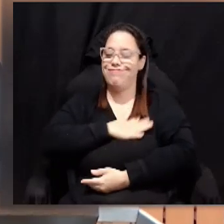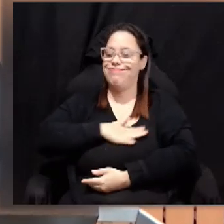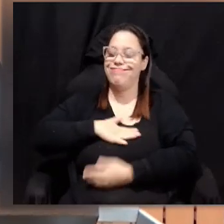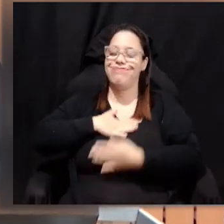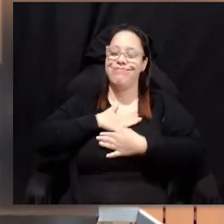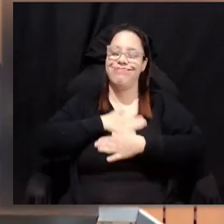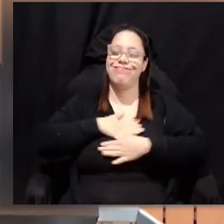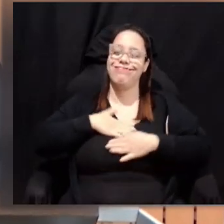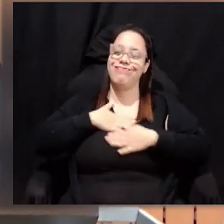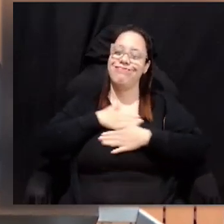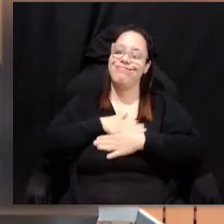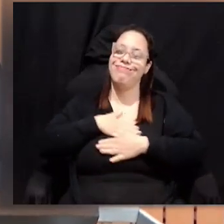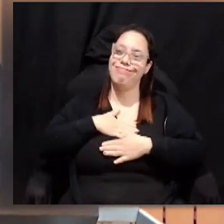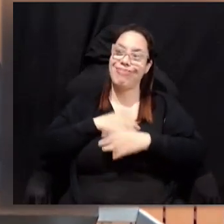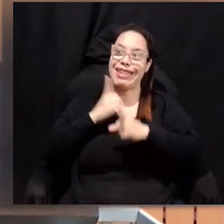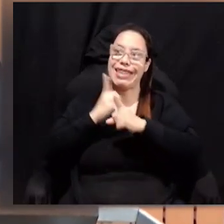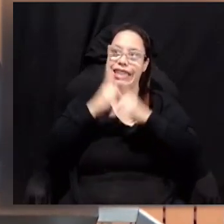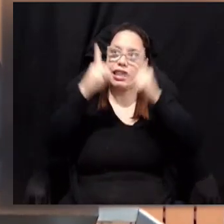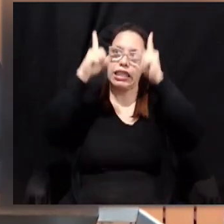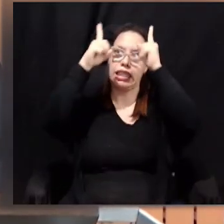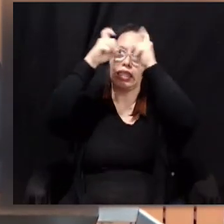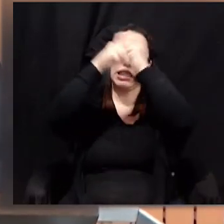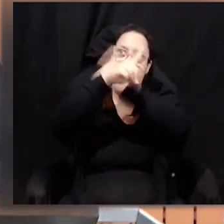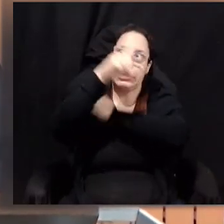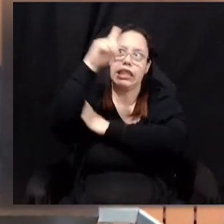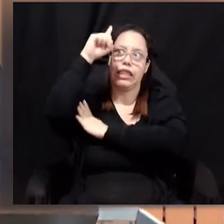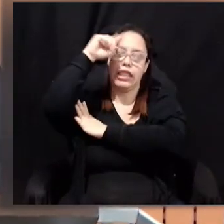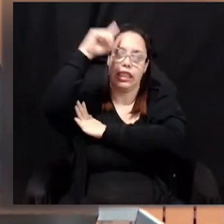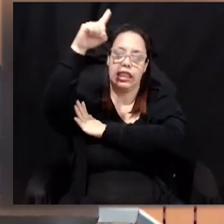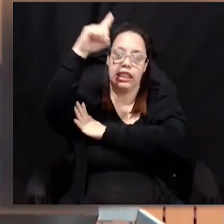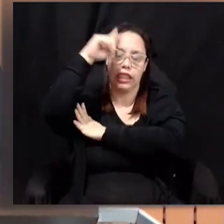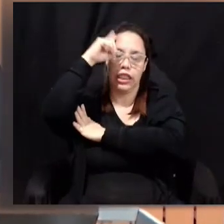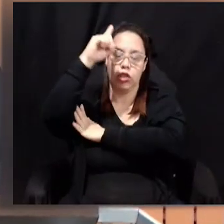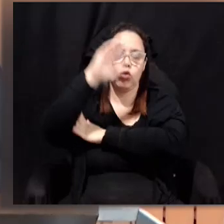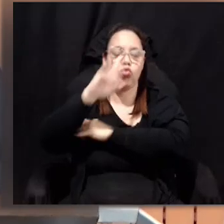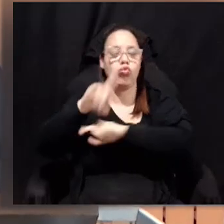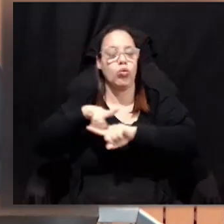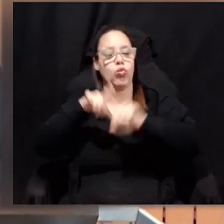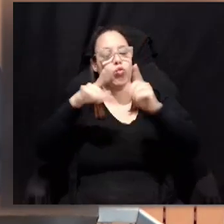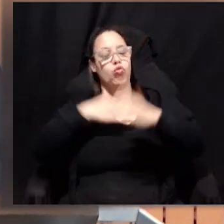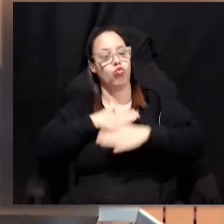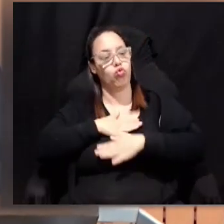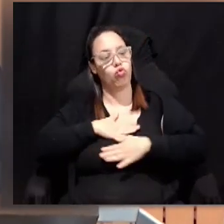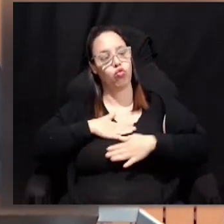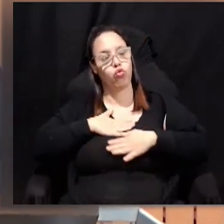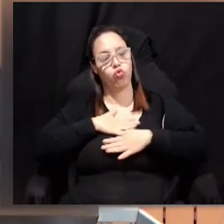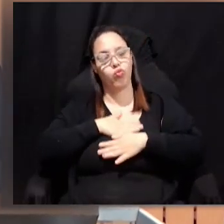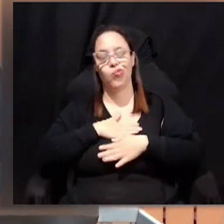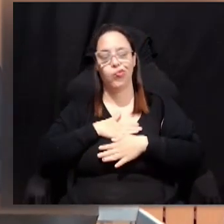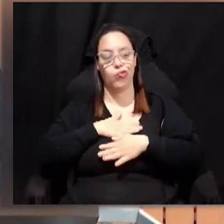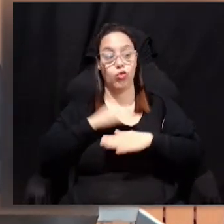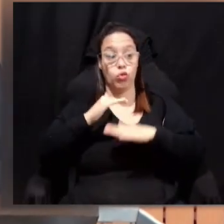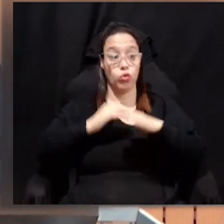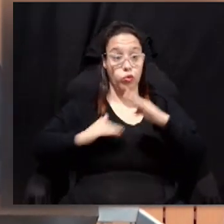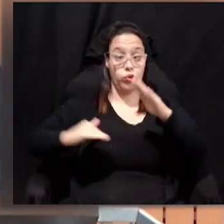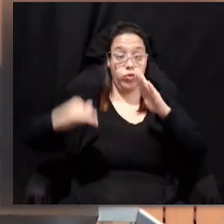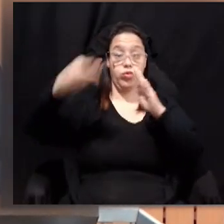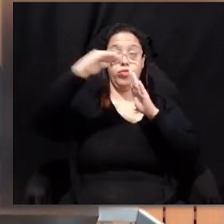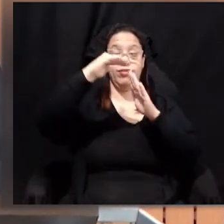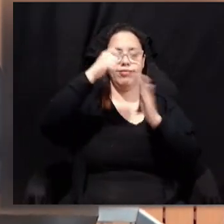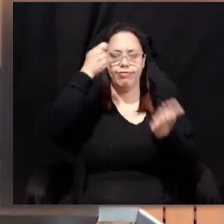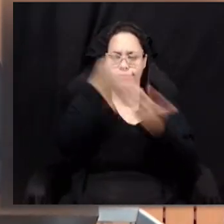Encontro obstáculo todos os dias, mas se o prazer não for maior que o meu dever,